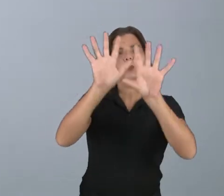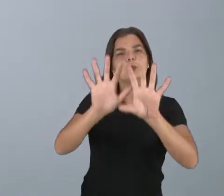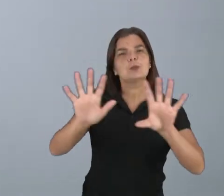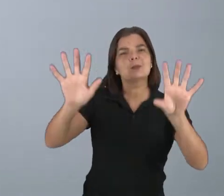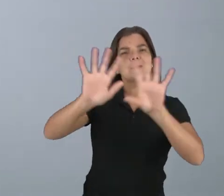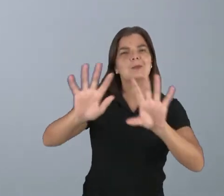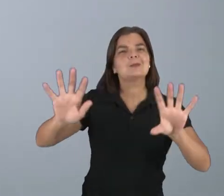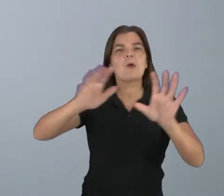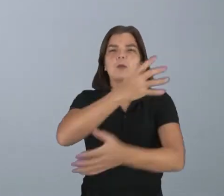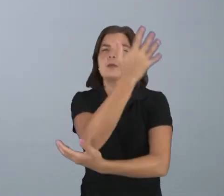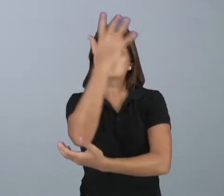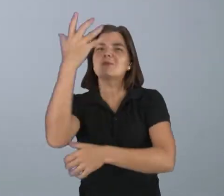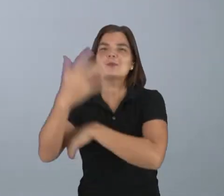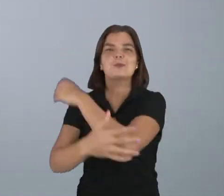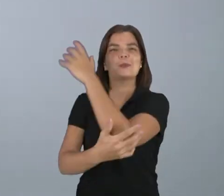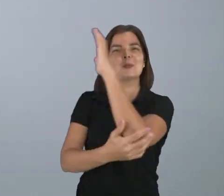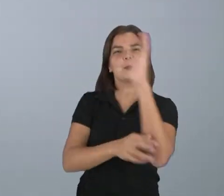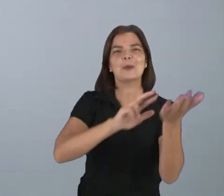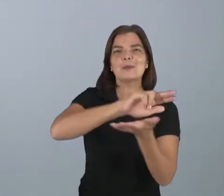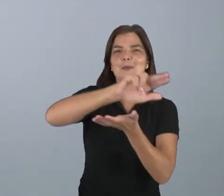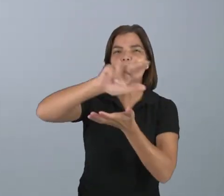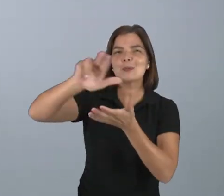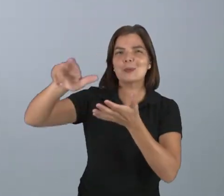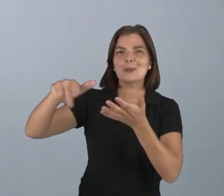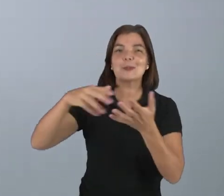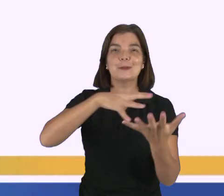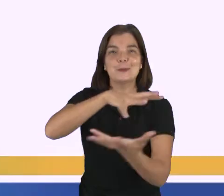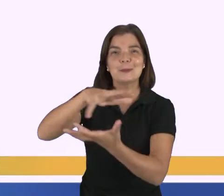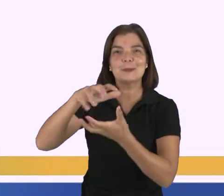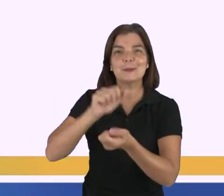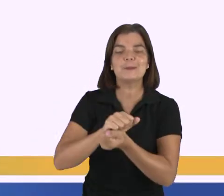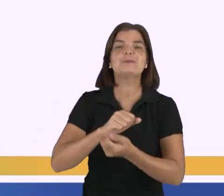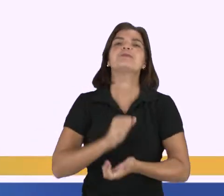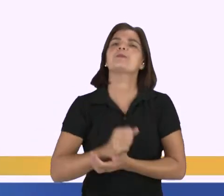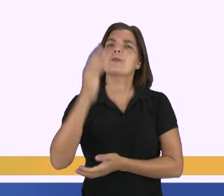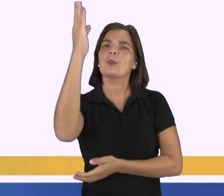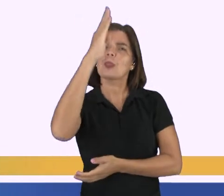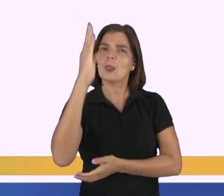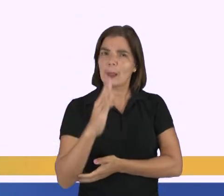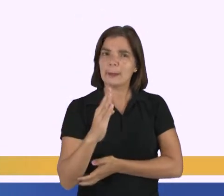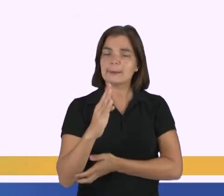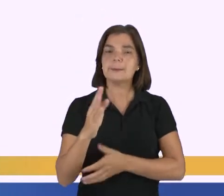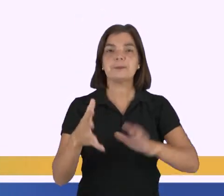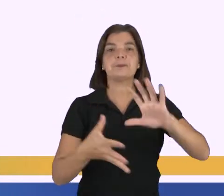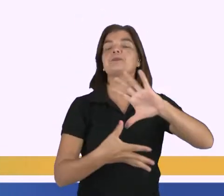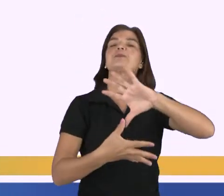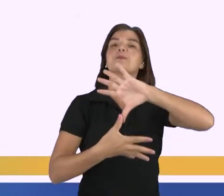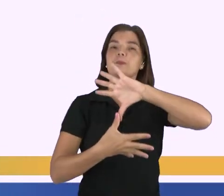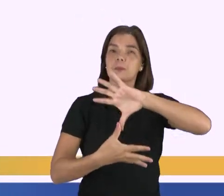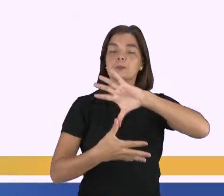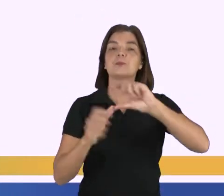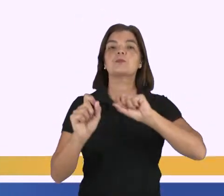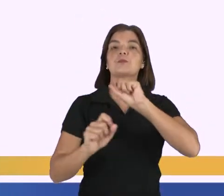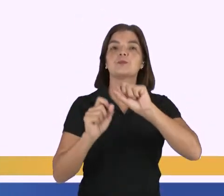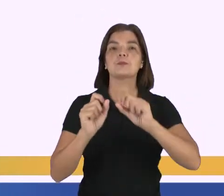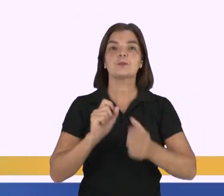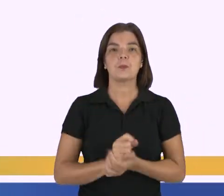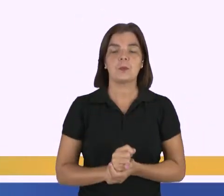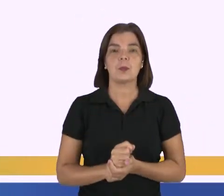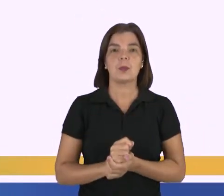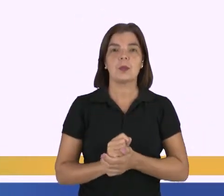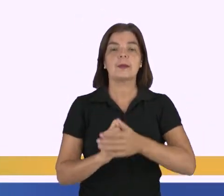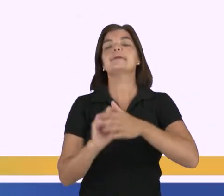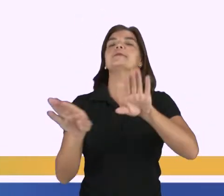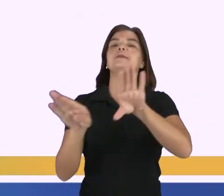paisagens naturais tão diversas em todo o nosso território. O Brasil localiza-se a oeste do